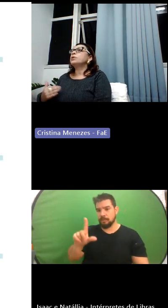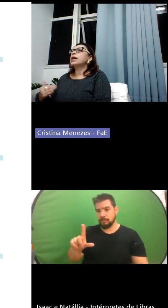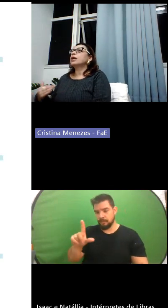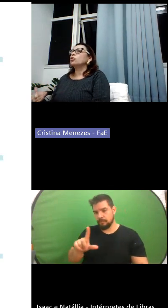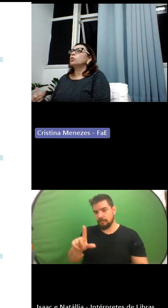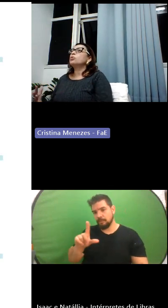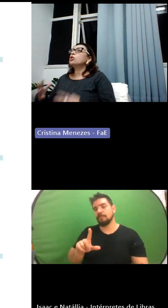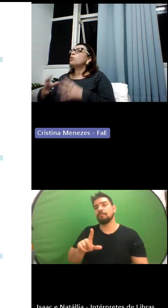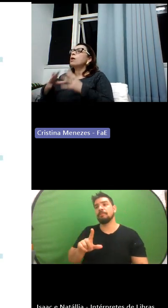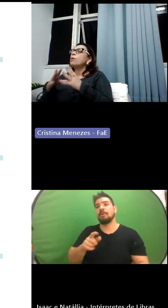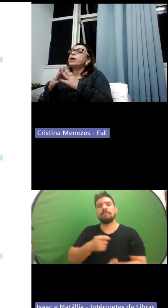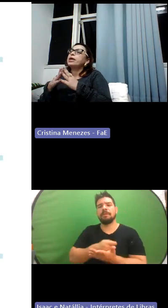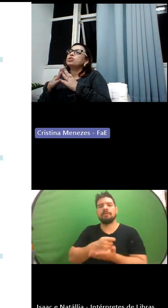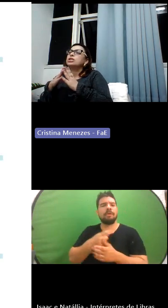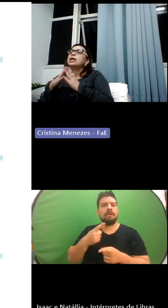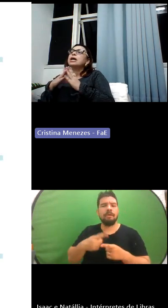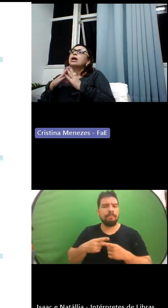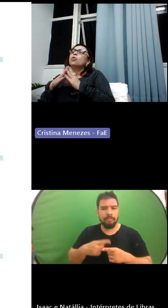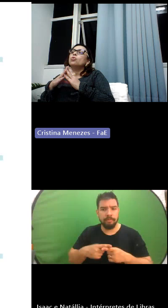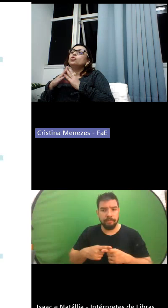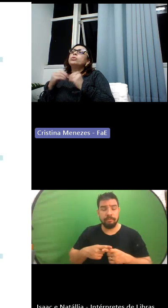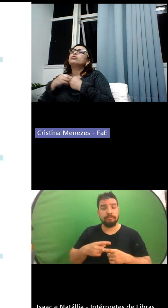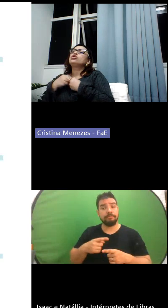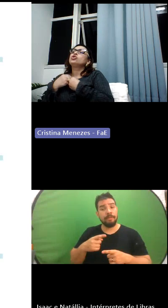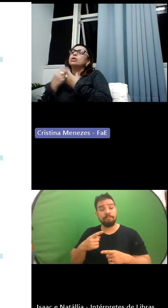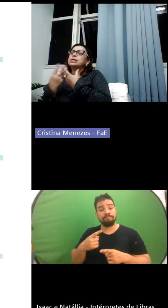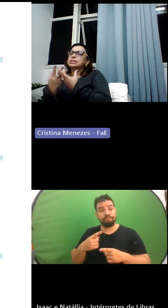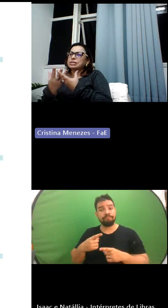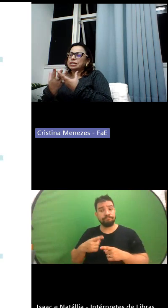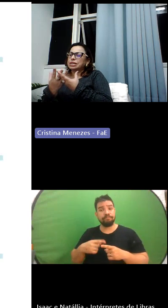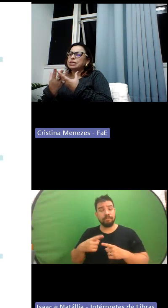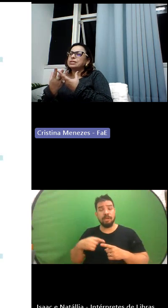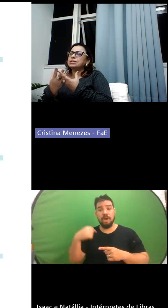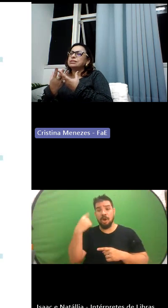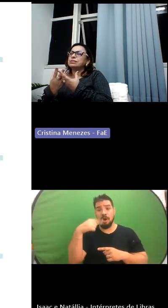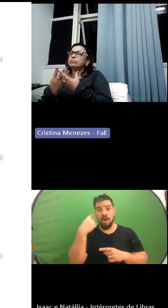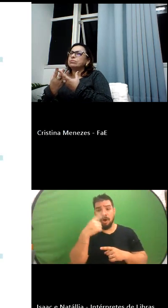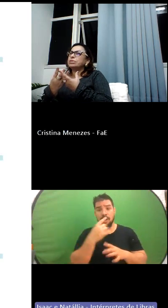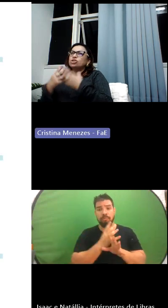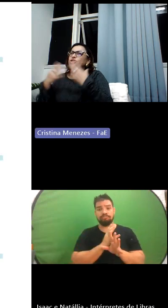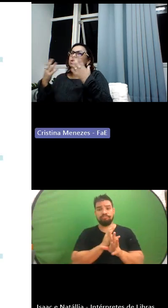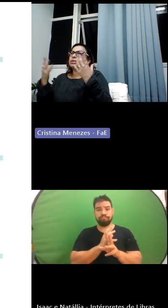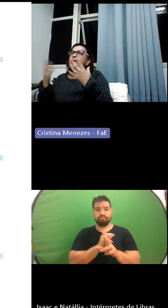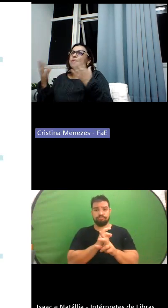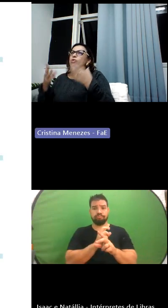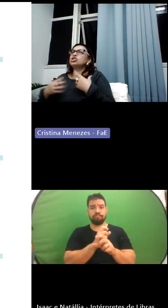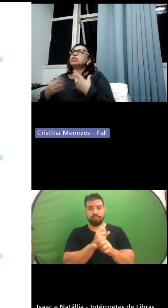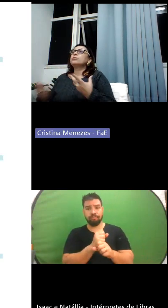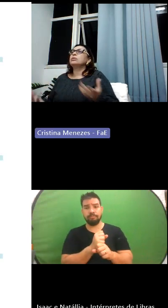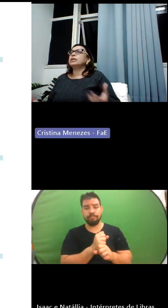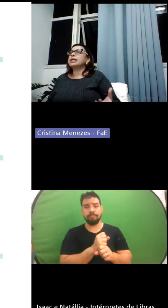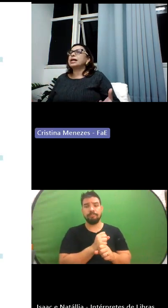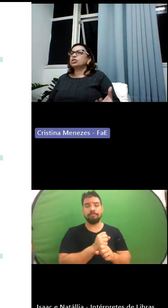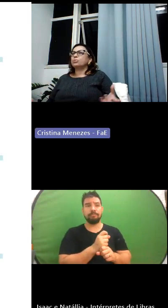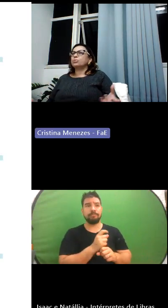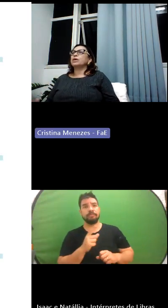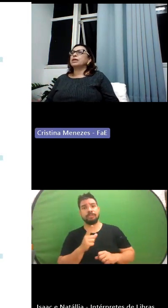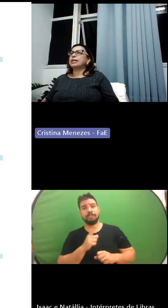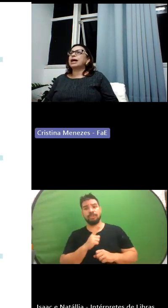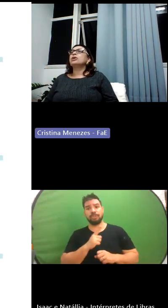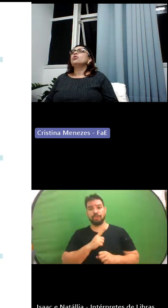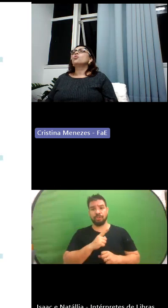como obrigatória? Porque, normalmente, o número de horas que a gente tem disponibilidade